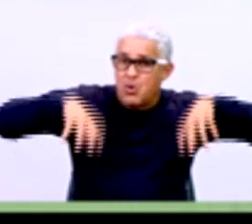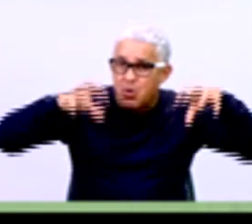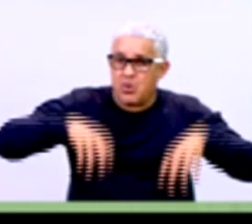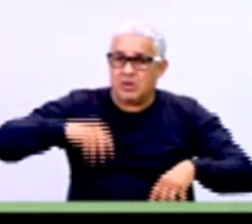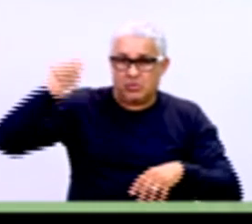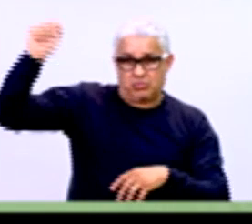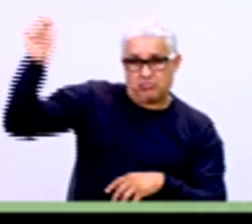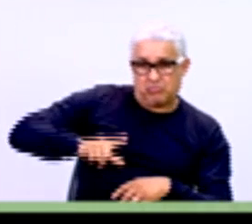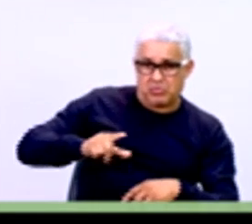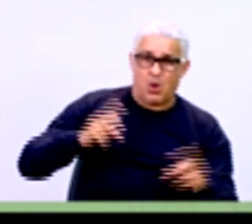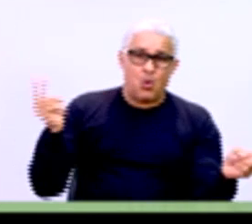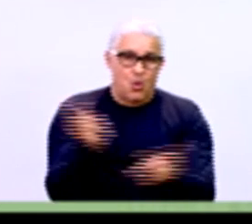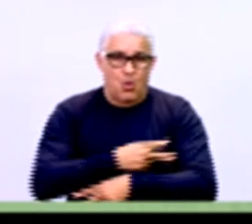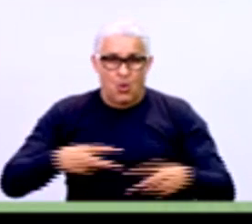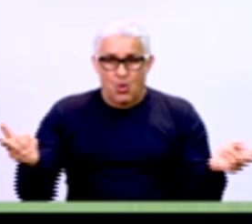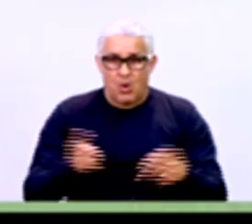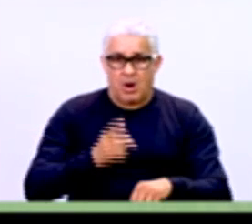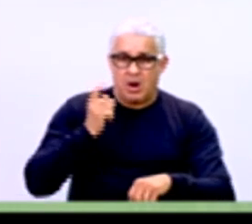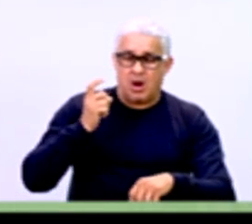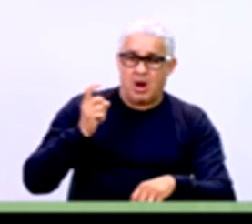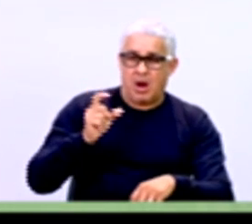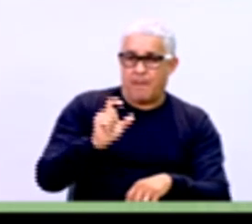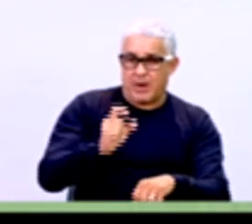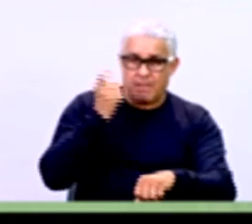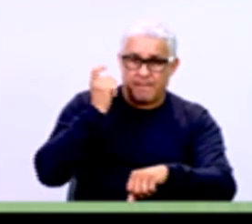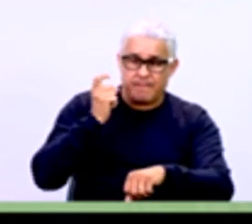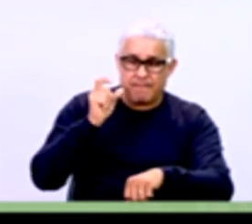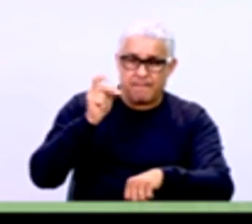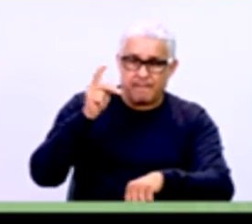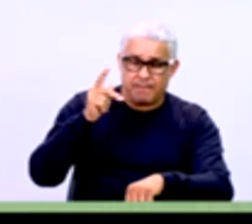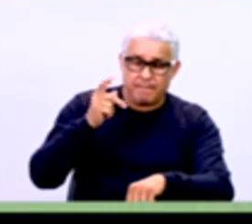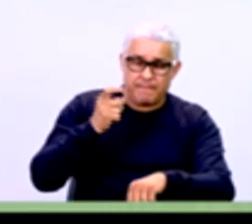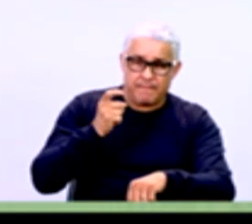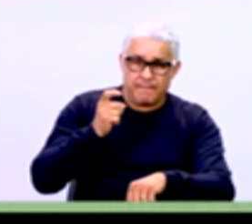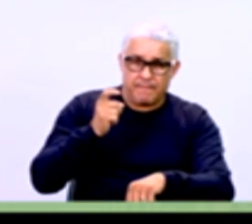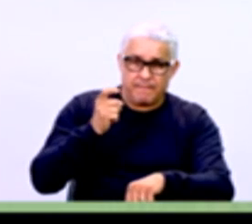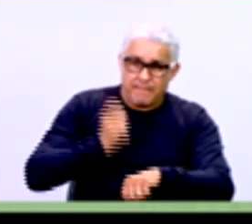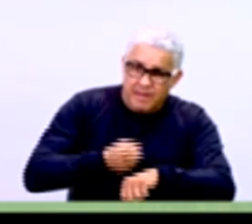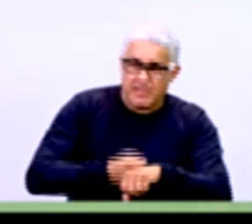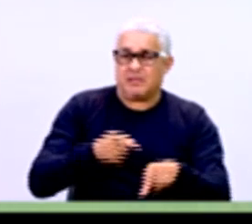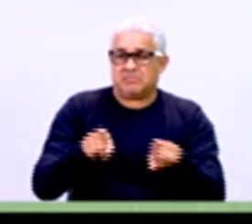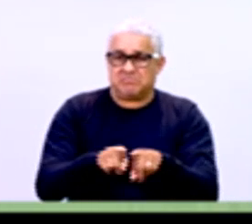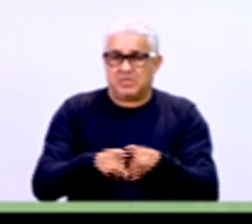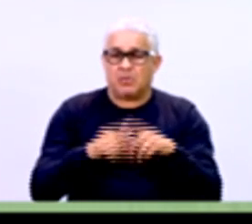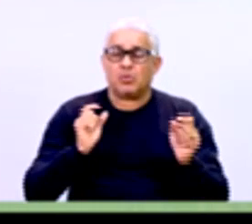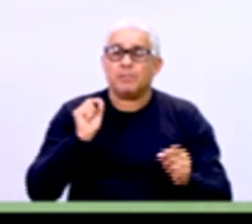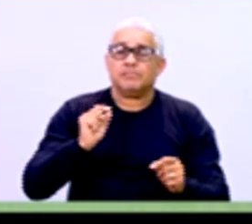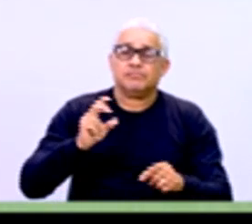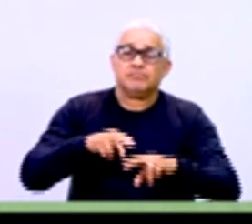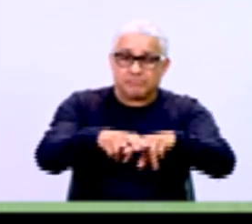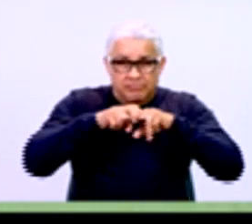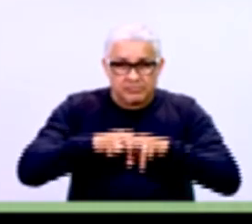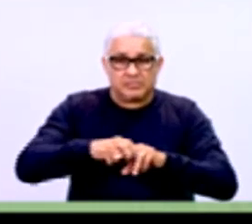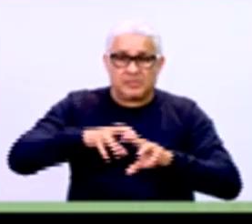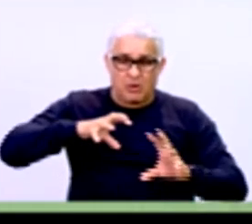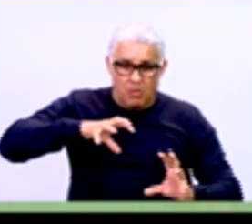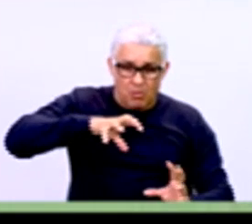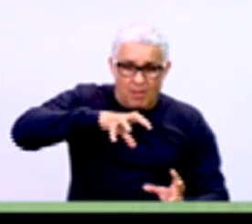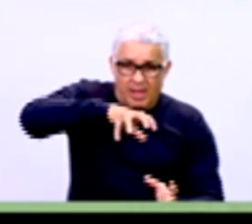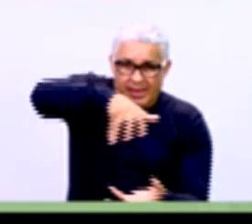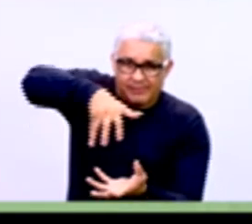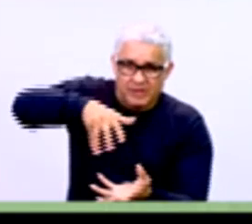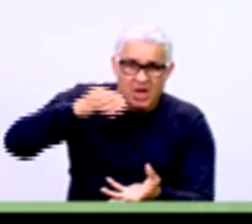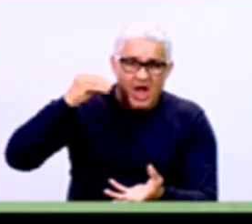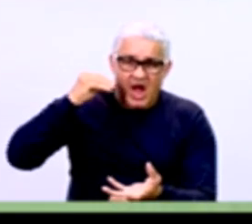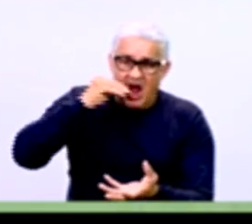sei. Não é? Porque há uma declividade, a questão do aquecimento global, enfim. Então, a partir do momento que eu me